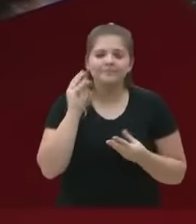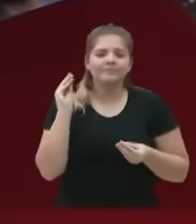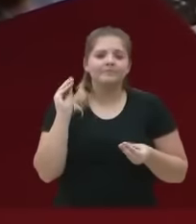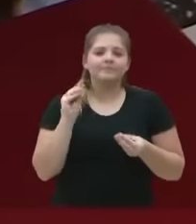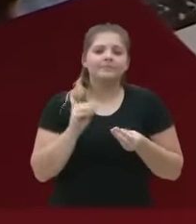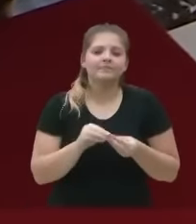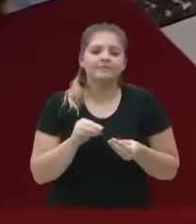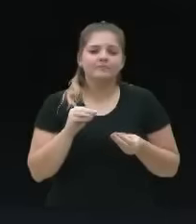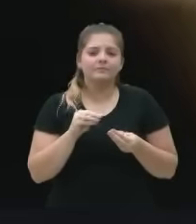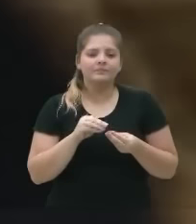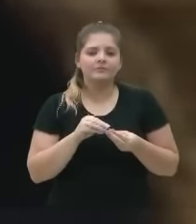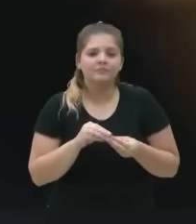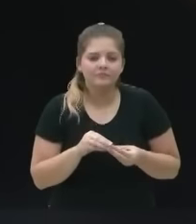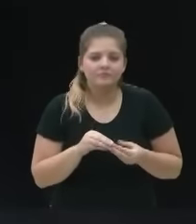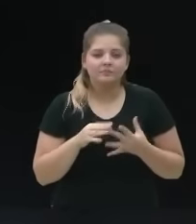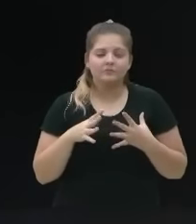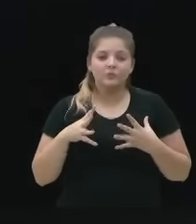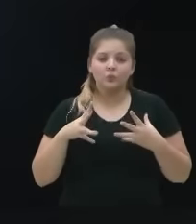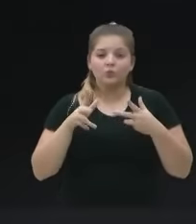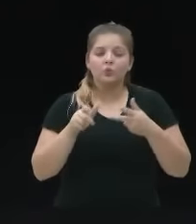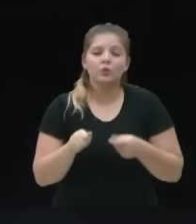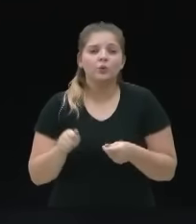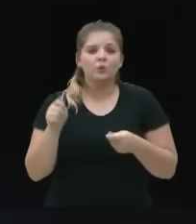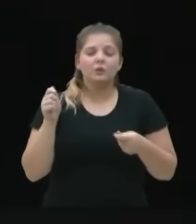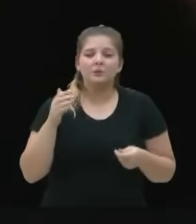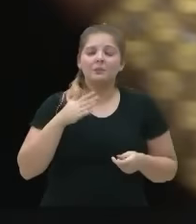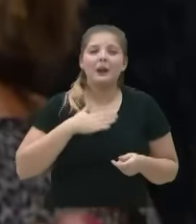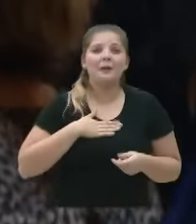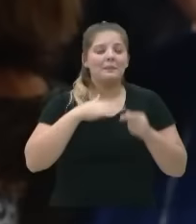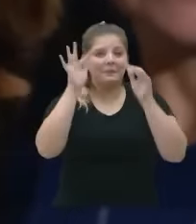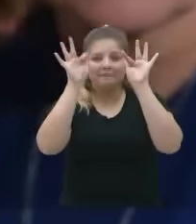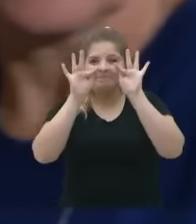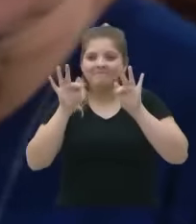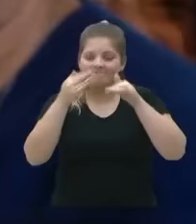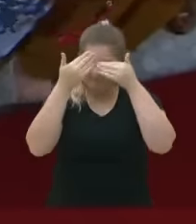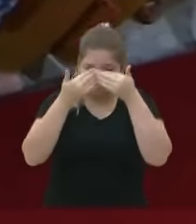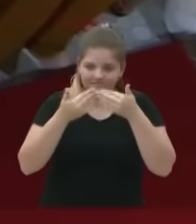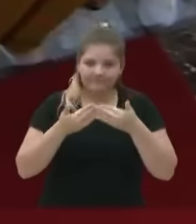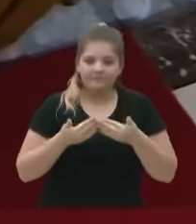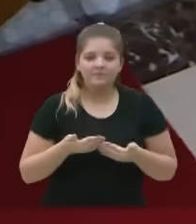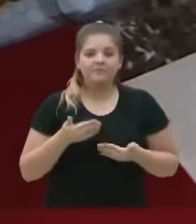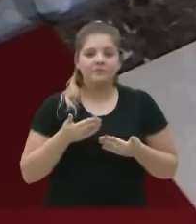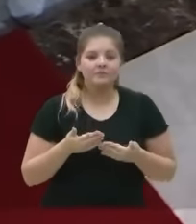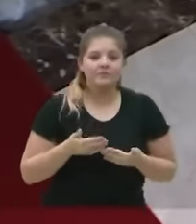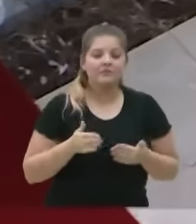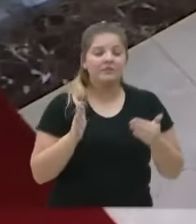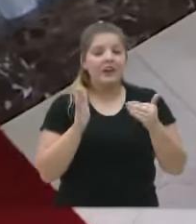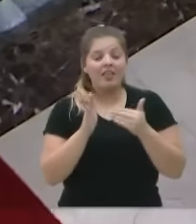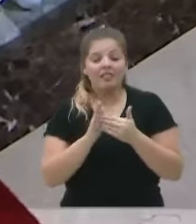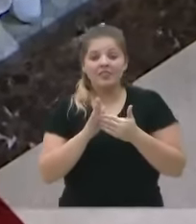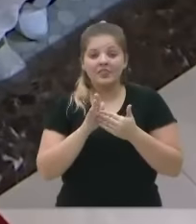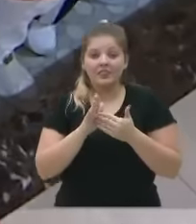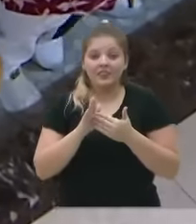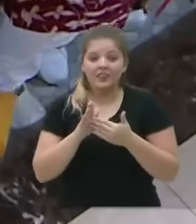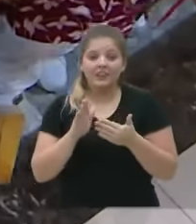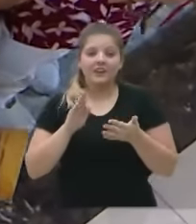sacrificou. Fez tudo pra me ver feliz, capaz de até morrer por